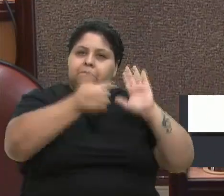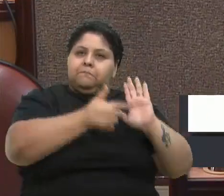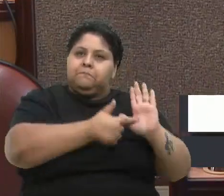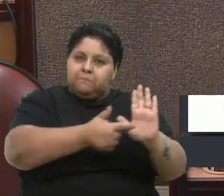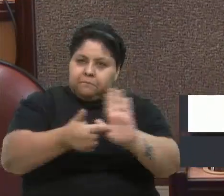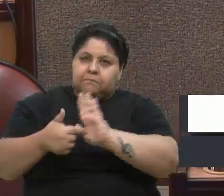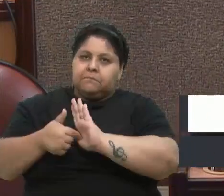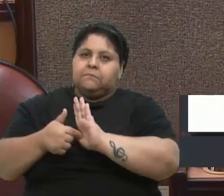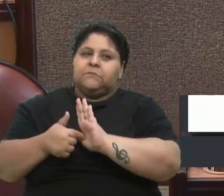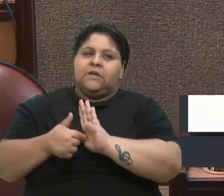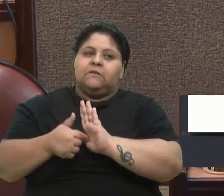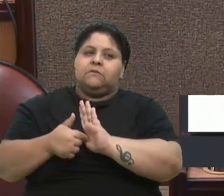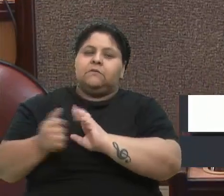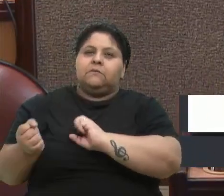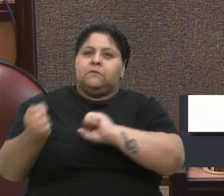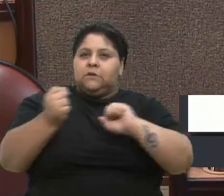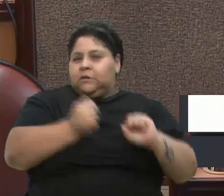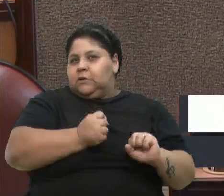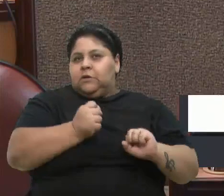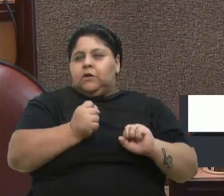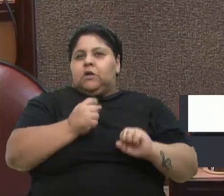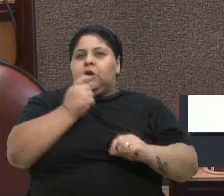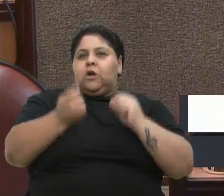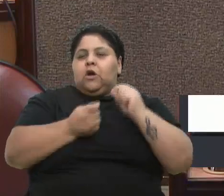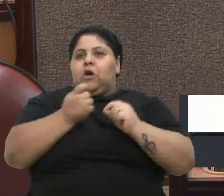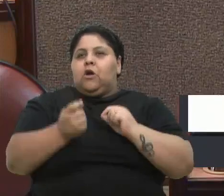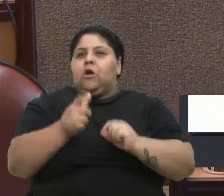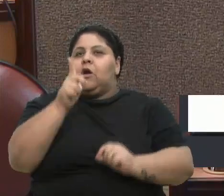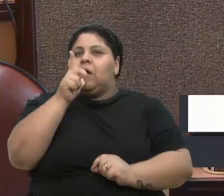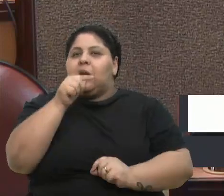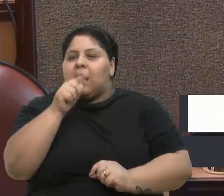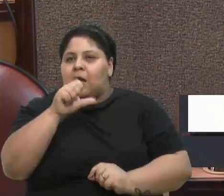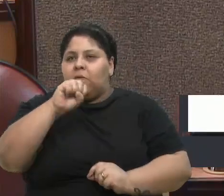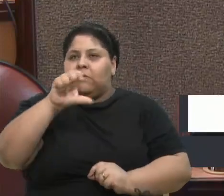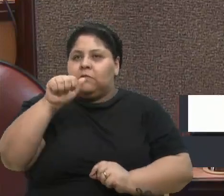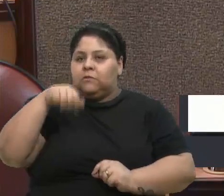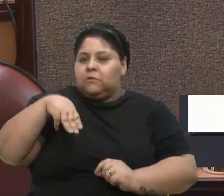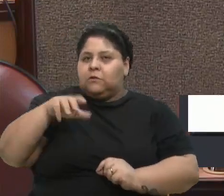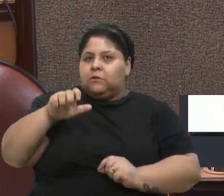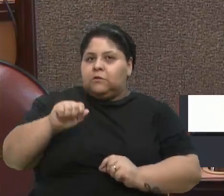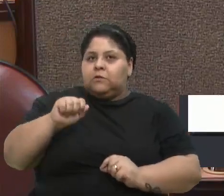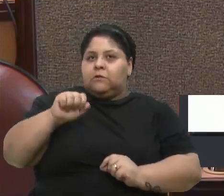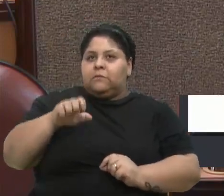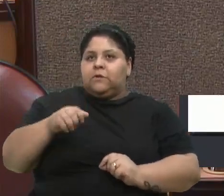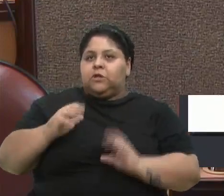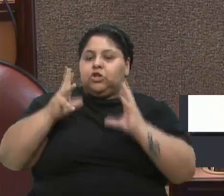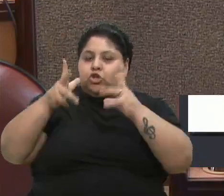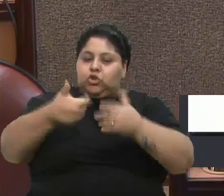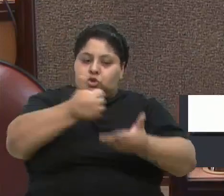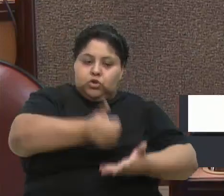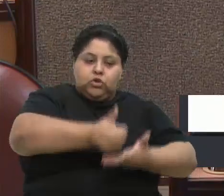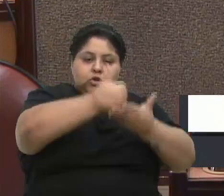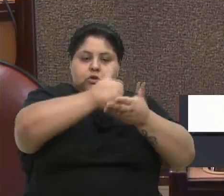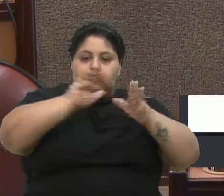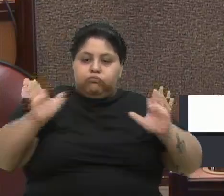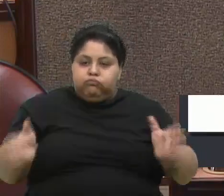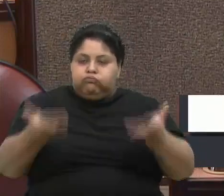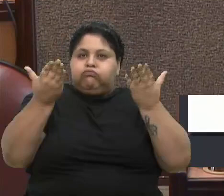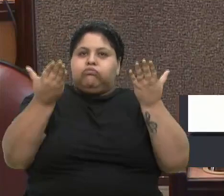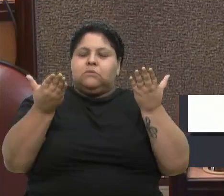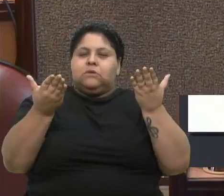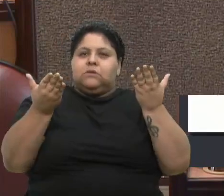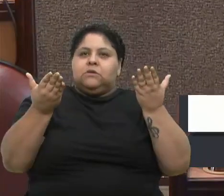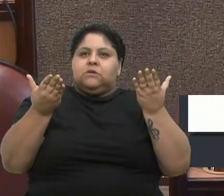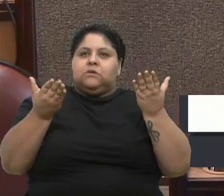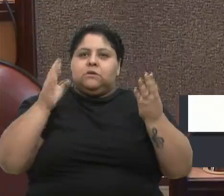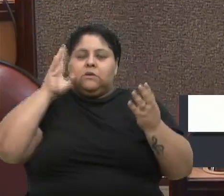auxiliar com o trânsito, né, com questões de água do Samar, enfim, para dar todo o suporte para que o evento, de fato, aconteça. Então,